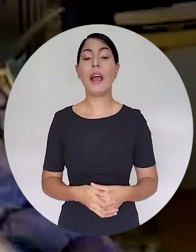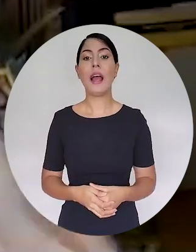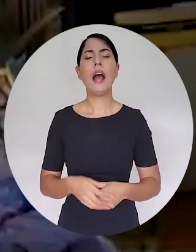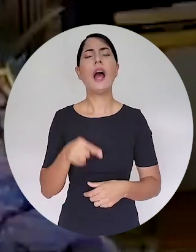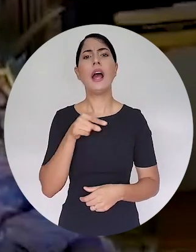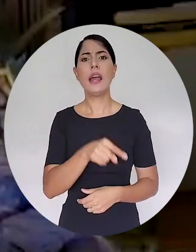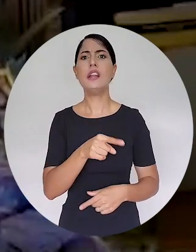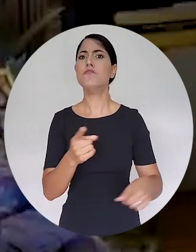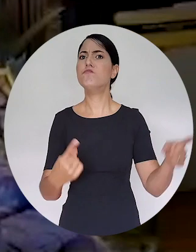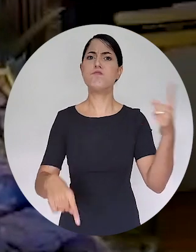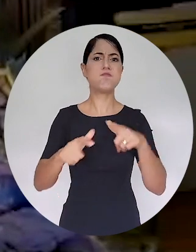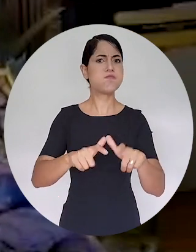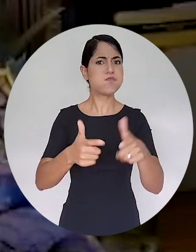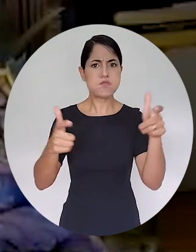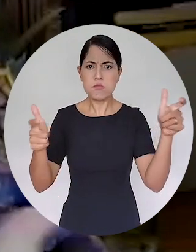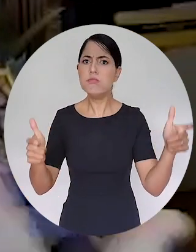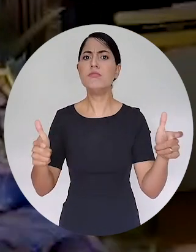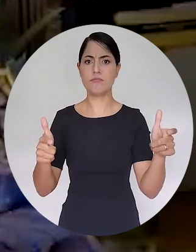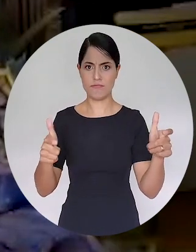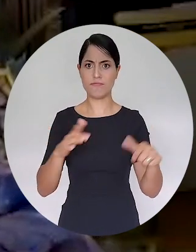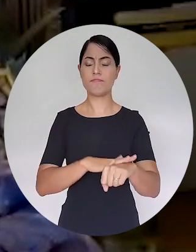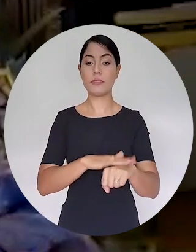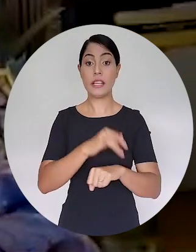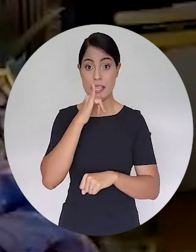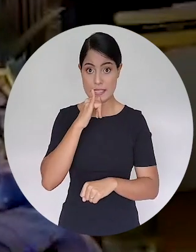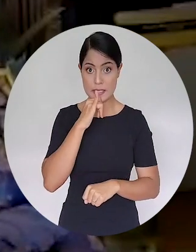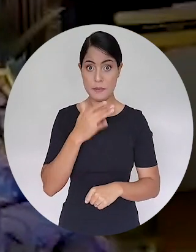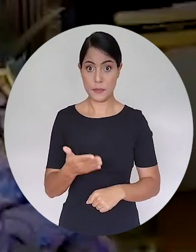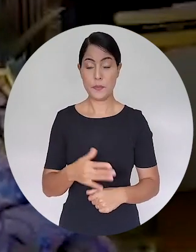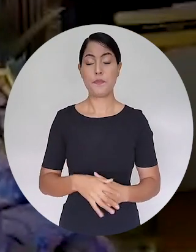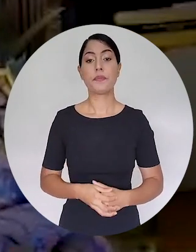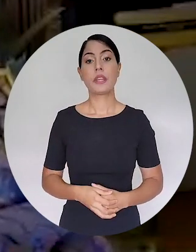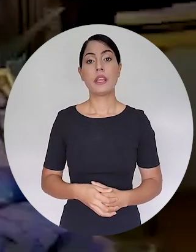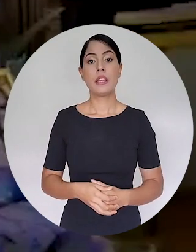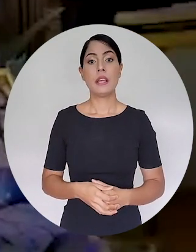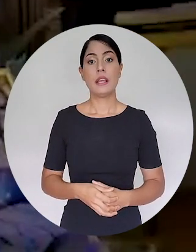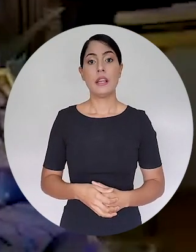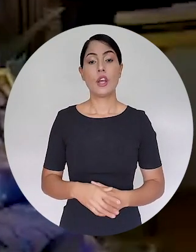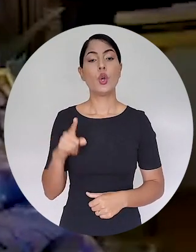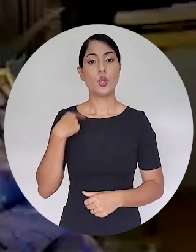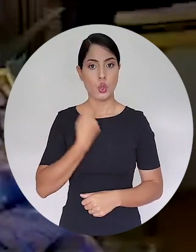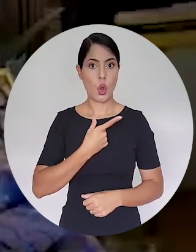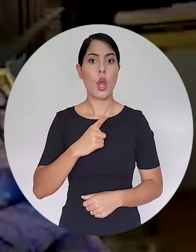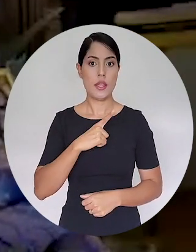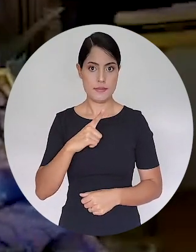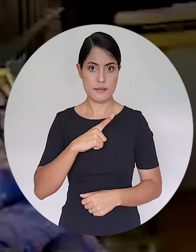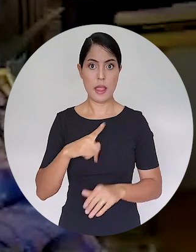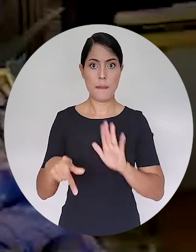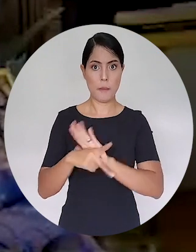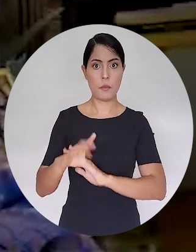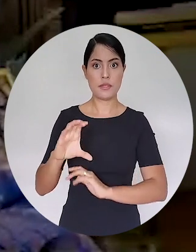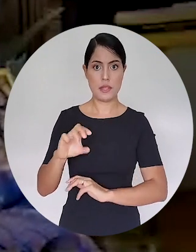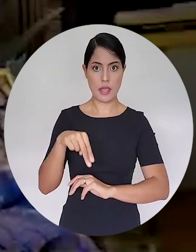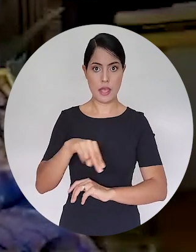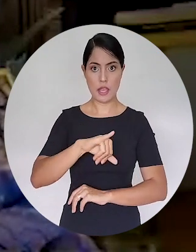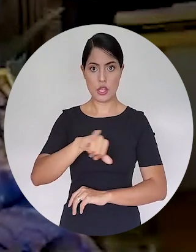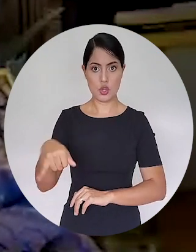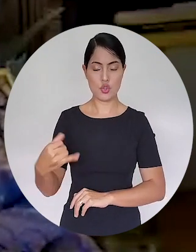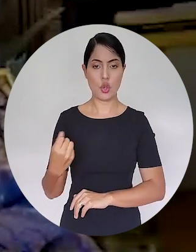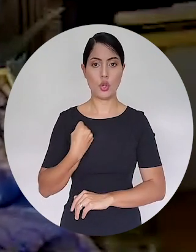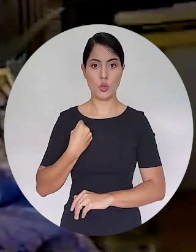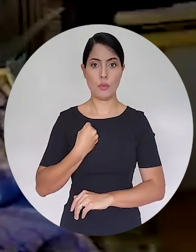um boom na pandemia. Então, assim, para trazer alguns exemplos, a gente tem uma recomendação do CNJ, a recomendação